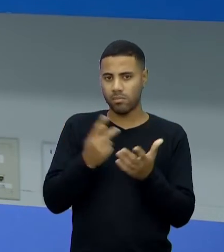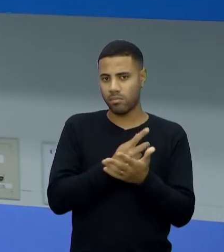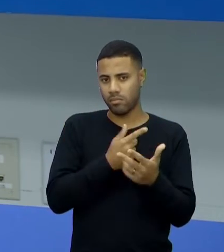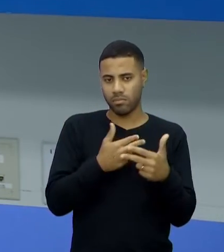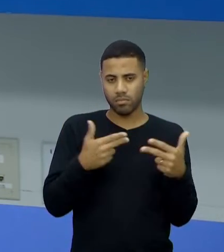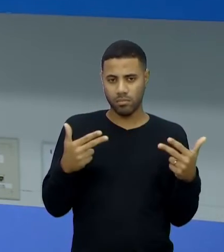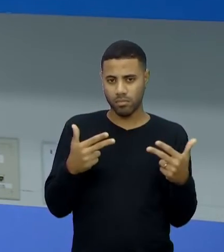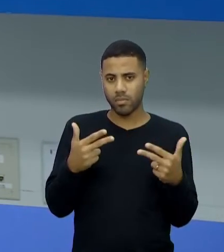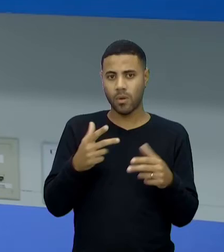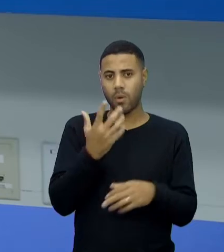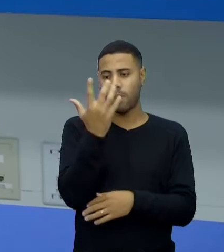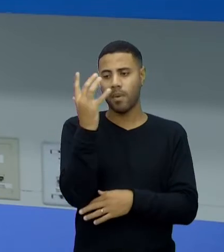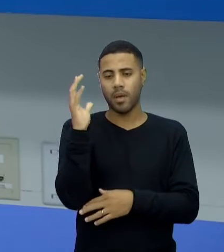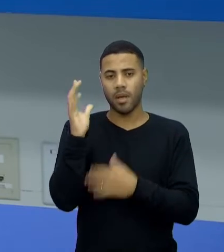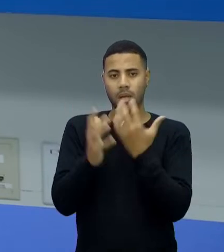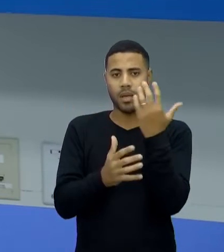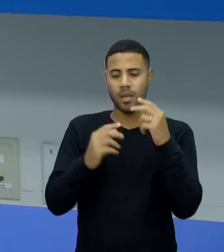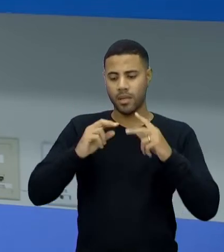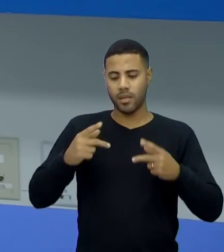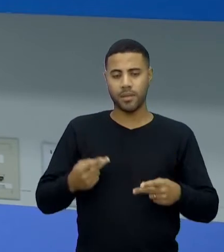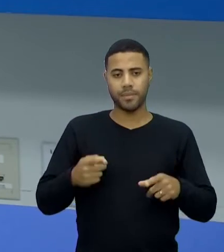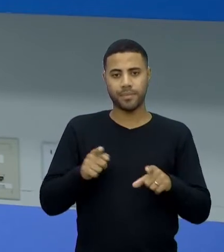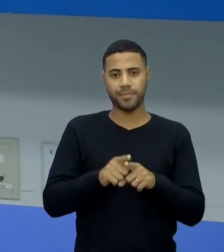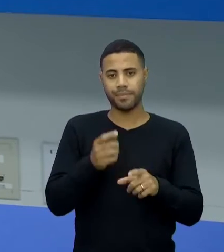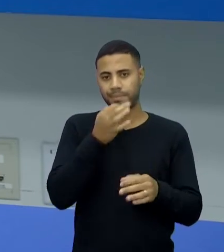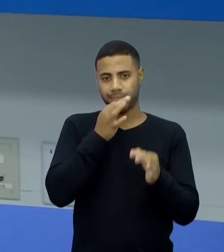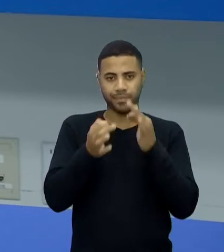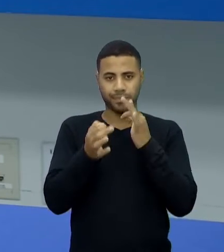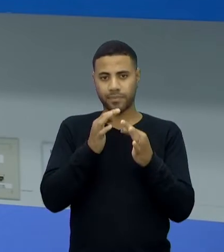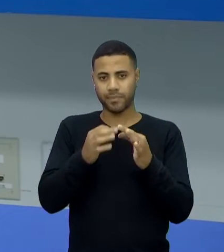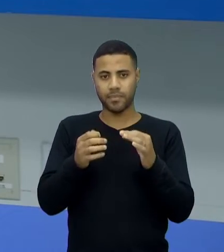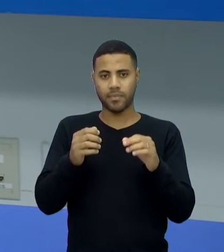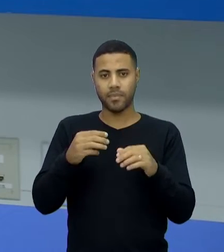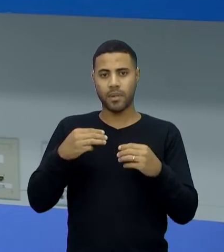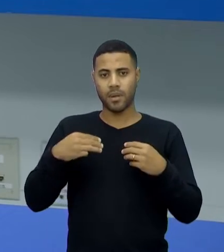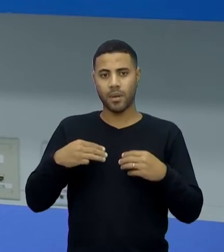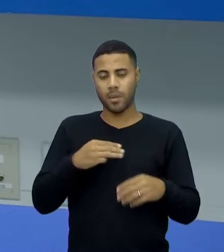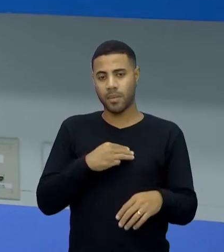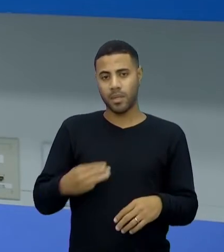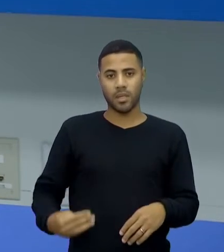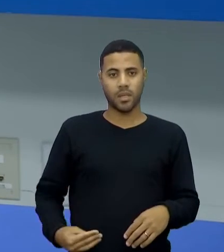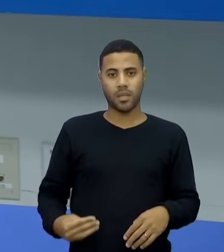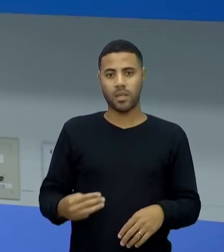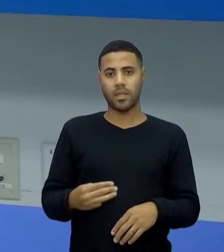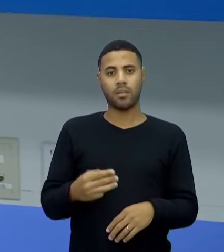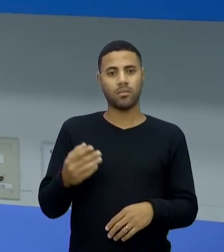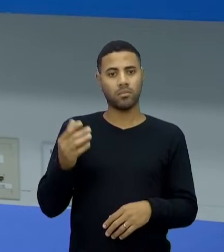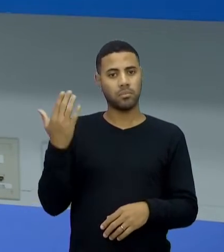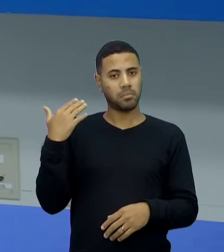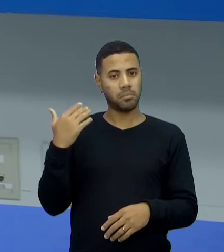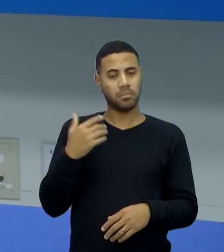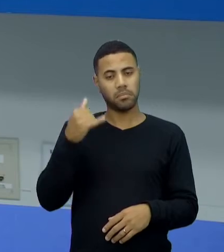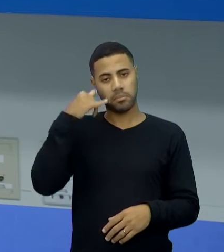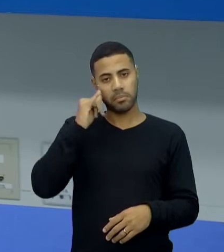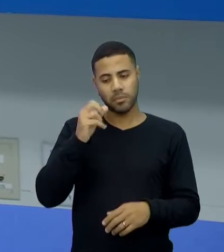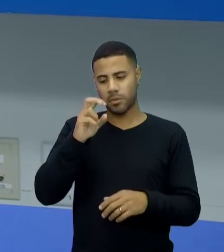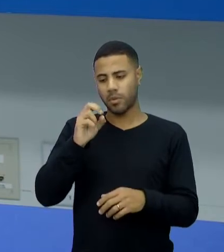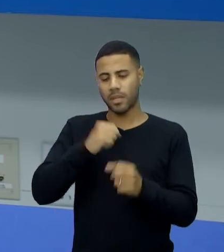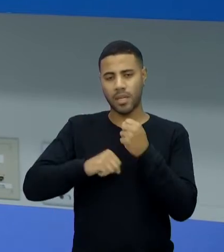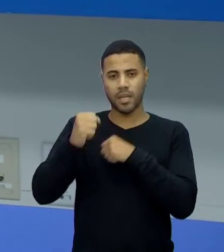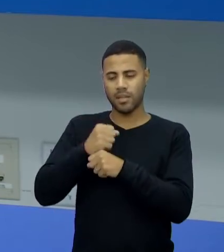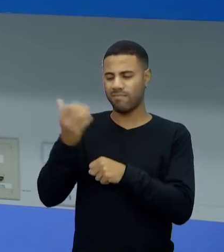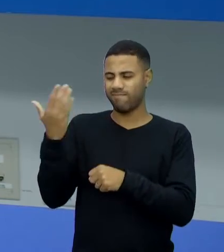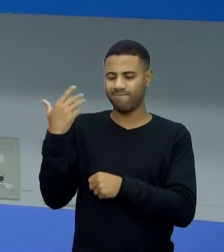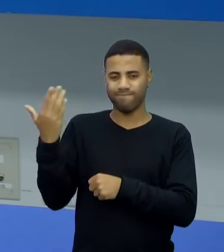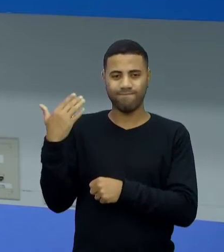ameaçassem a humanidade e o meio ambiente como sugeria né o ministro do interior há 50 anos atrás né por isso que